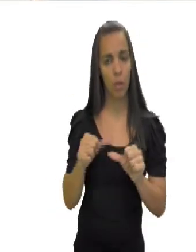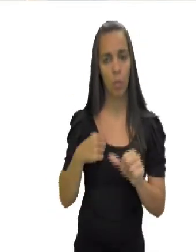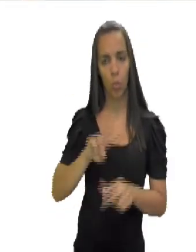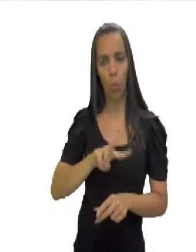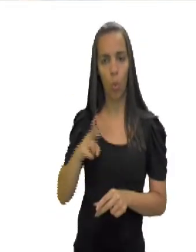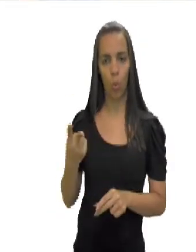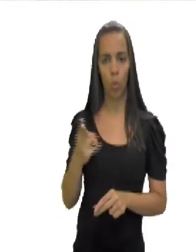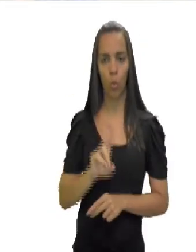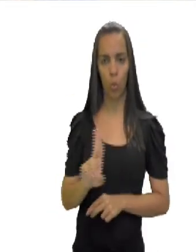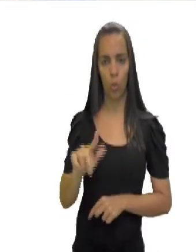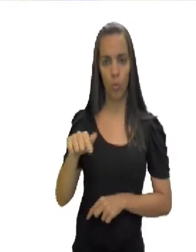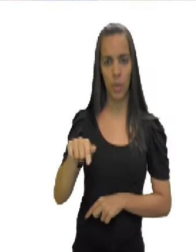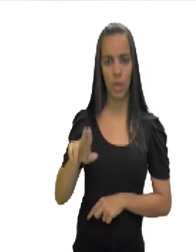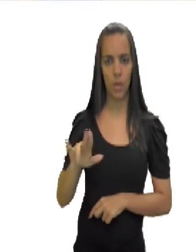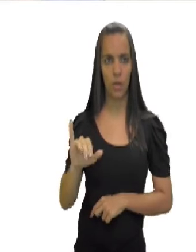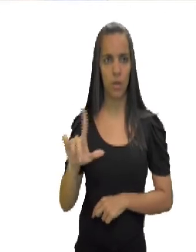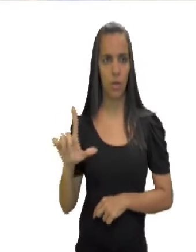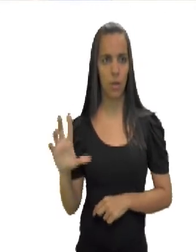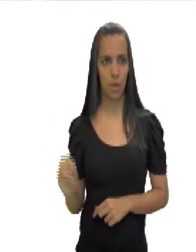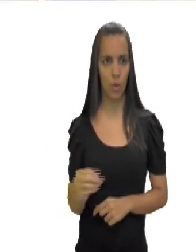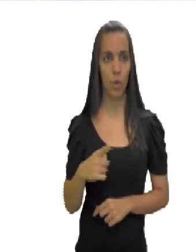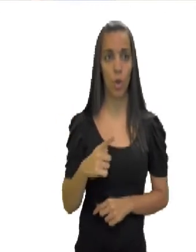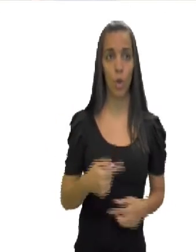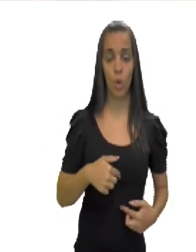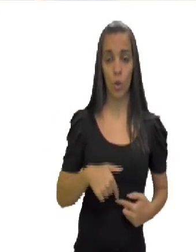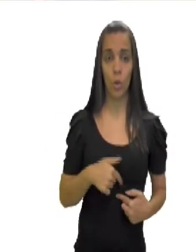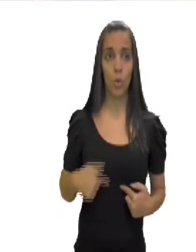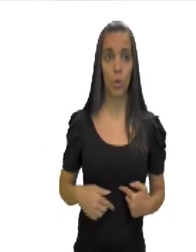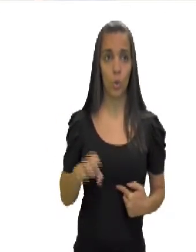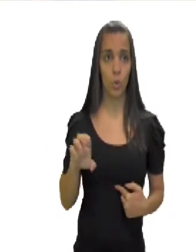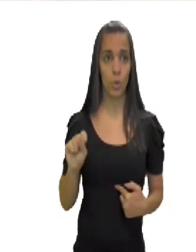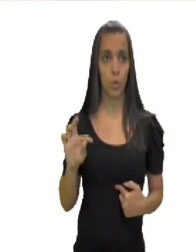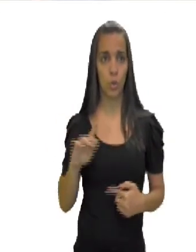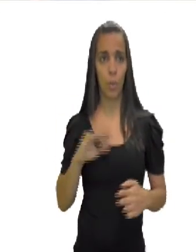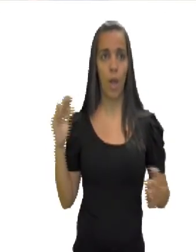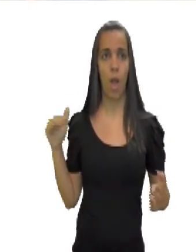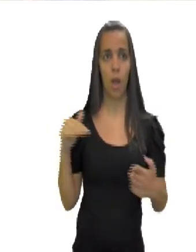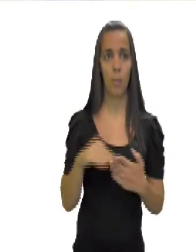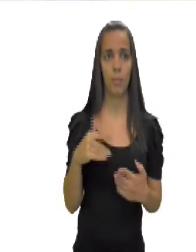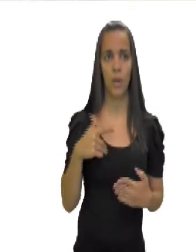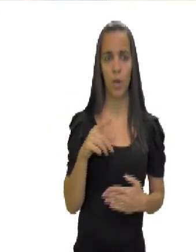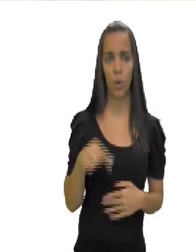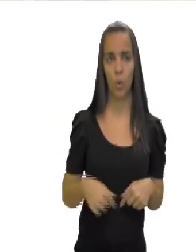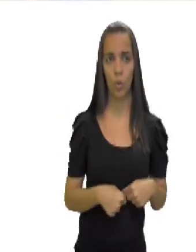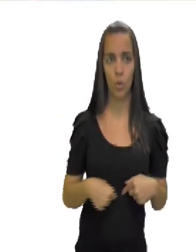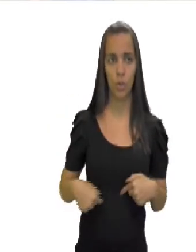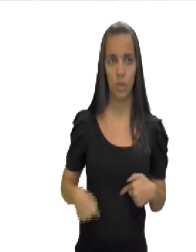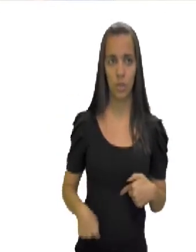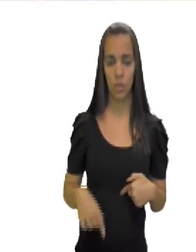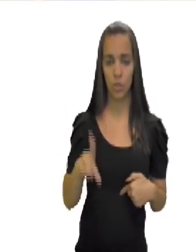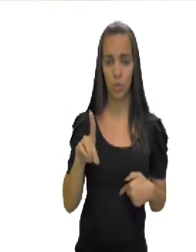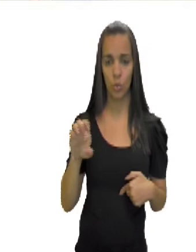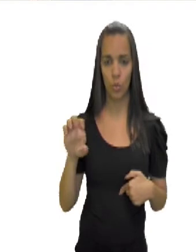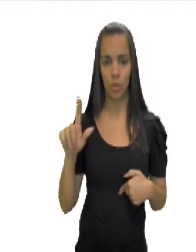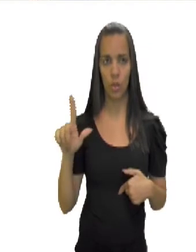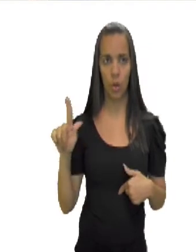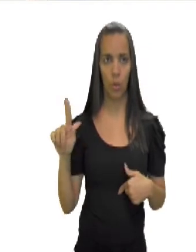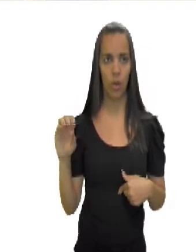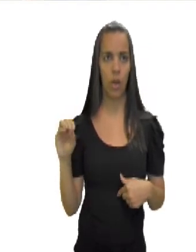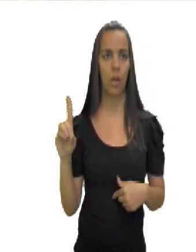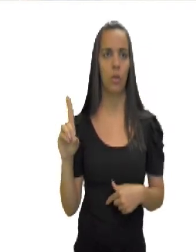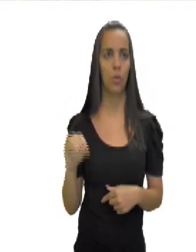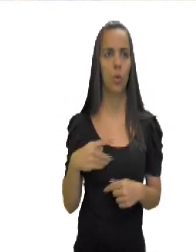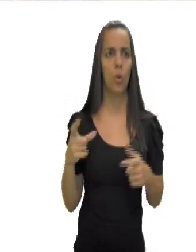Do estômago para o intestino delgado, onde a parte aproveitável